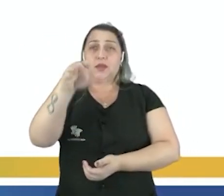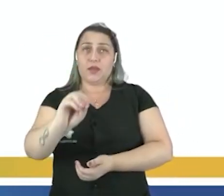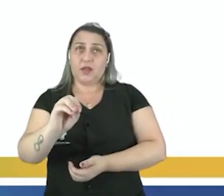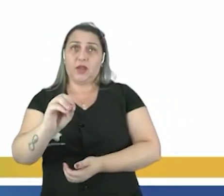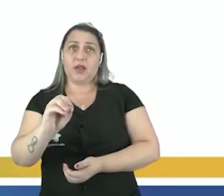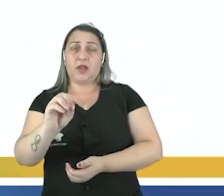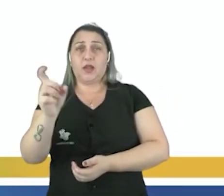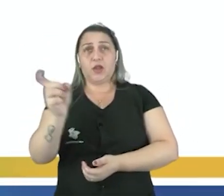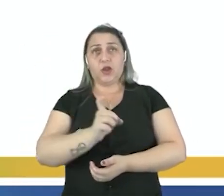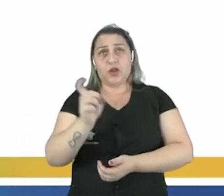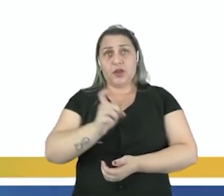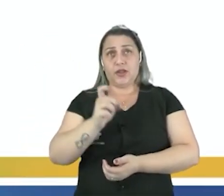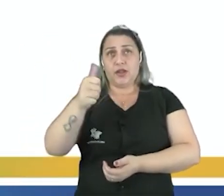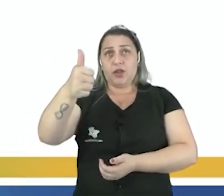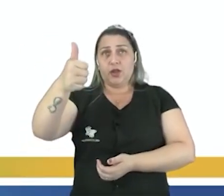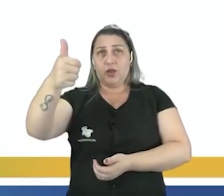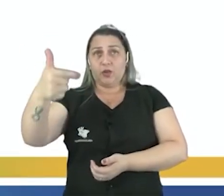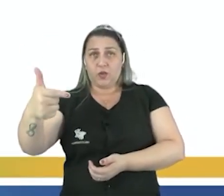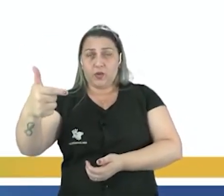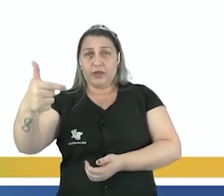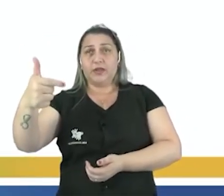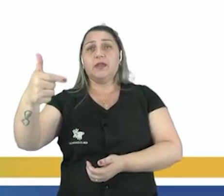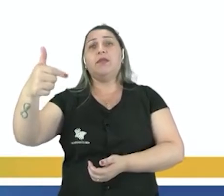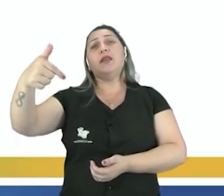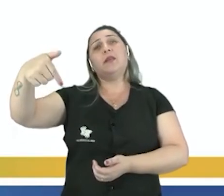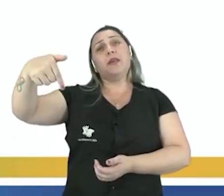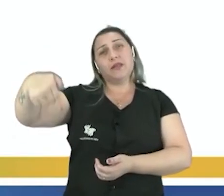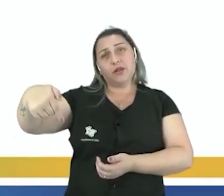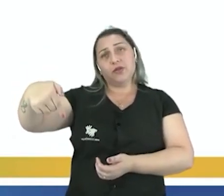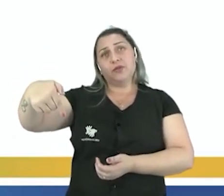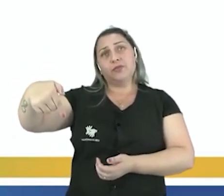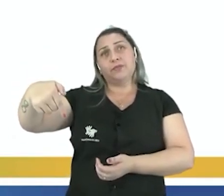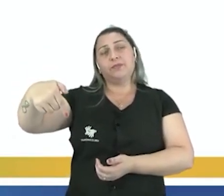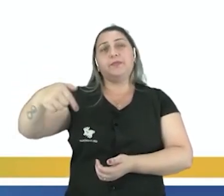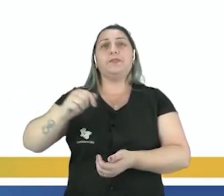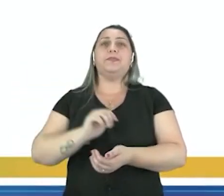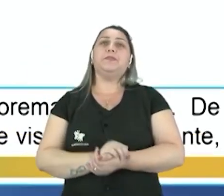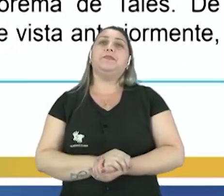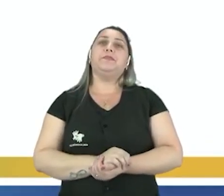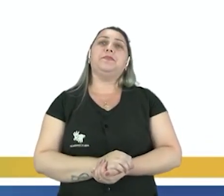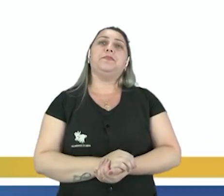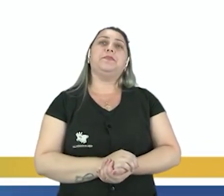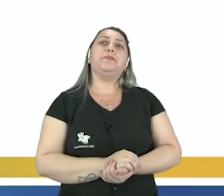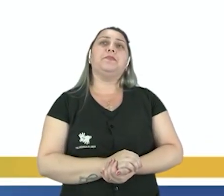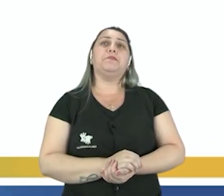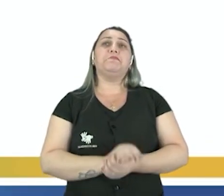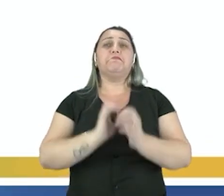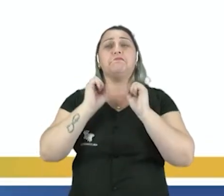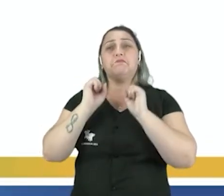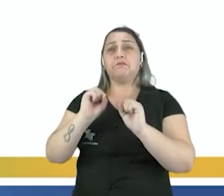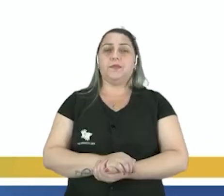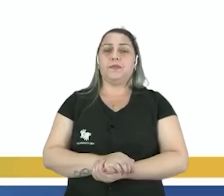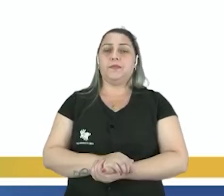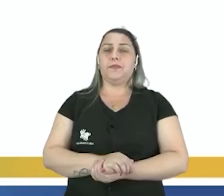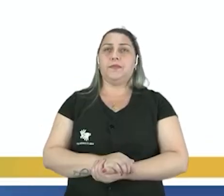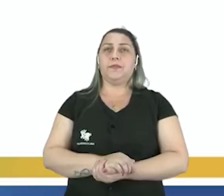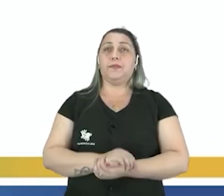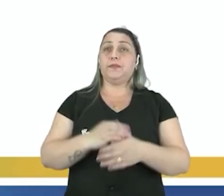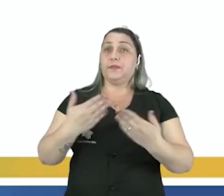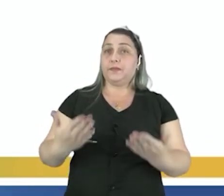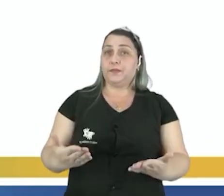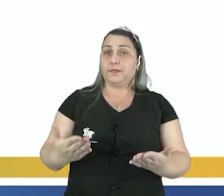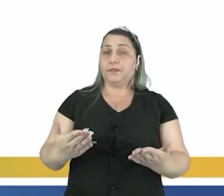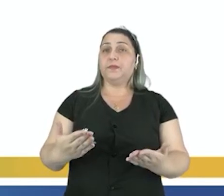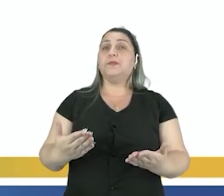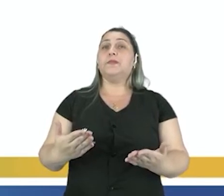vai estar para x, assim como o segmento de medida 12 vai estar para 7. Então eu posso montar, então